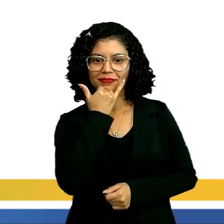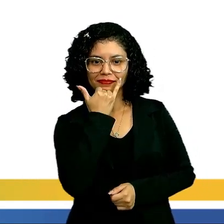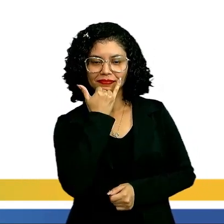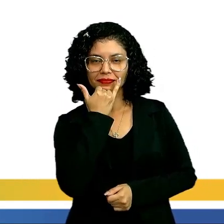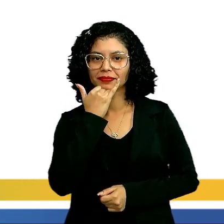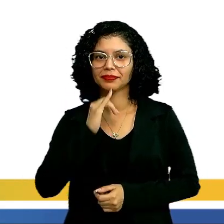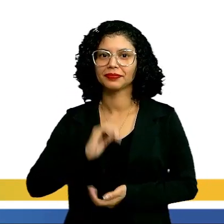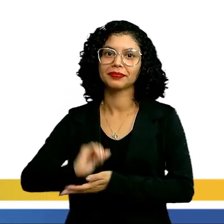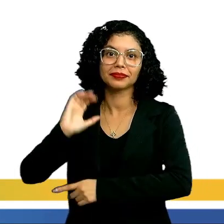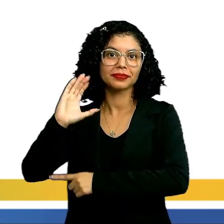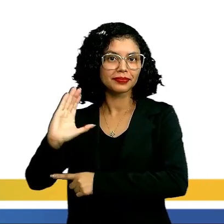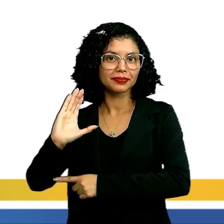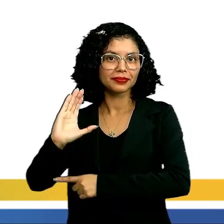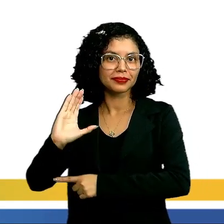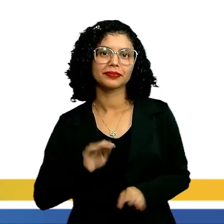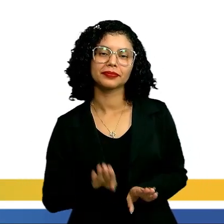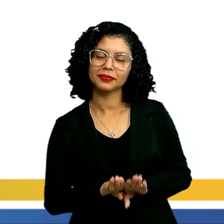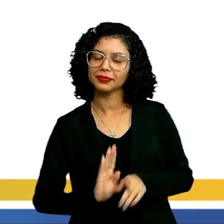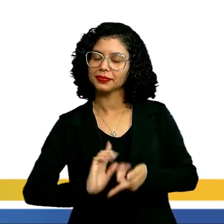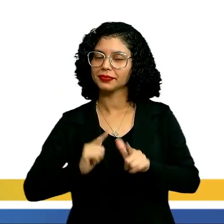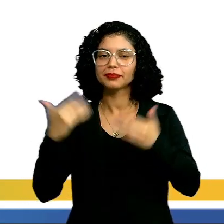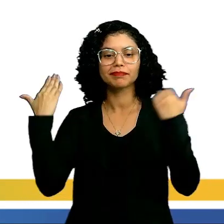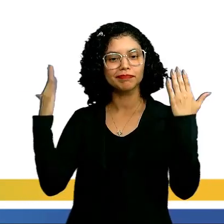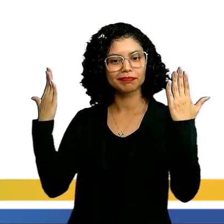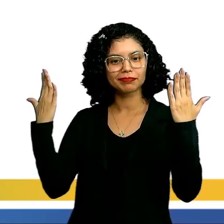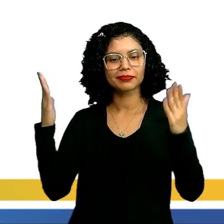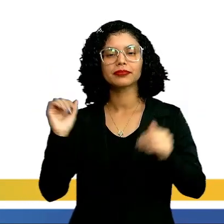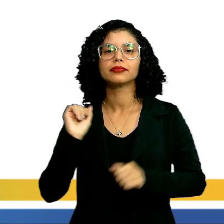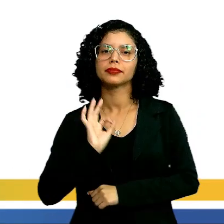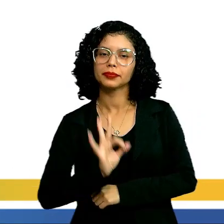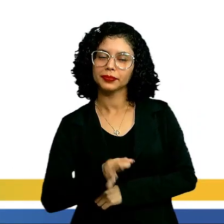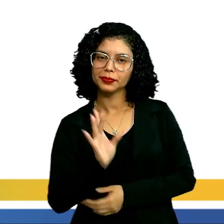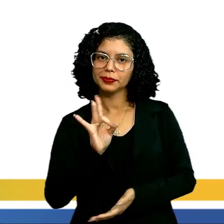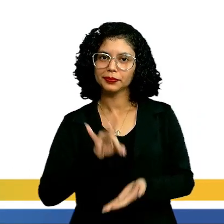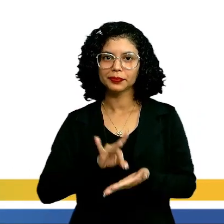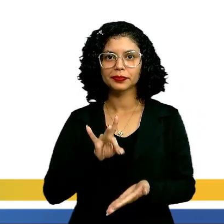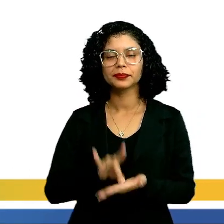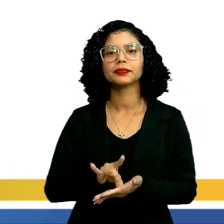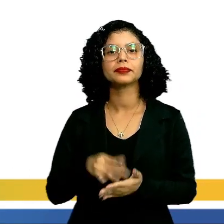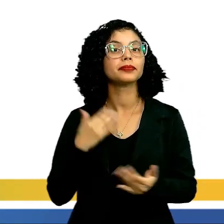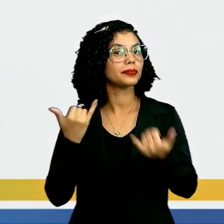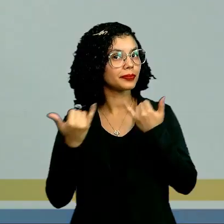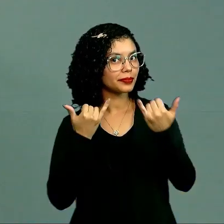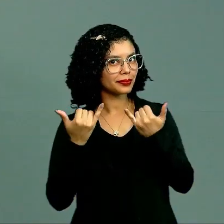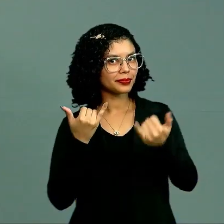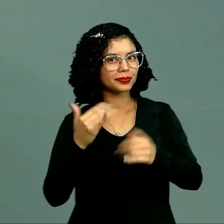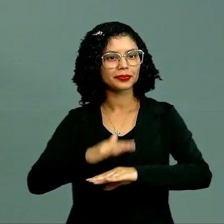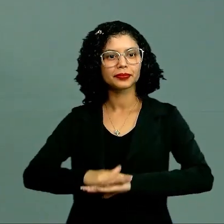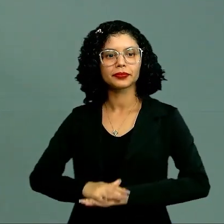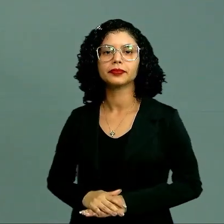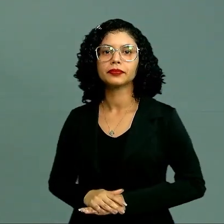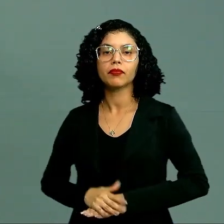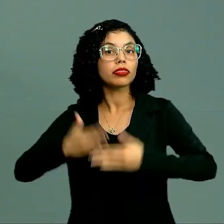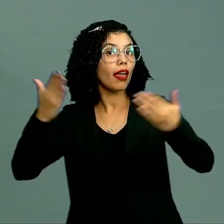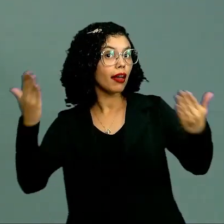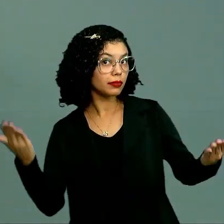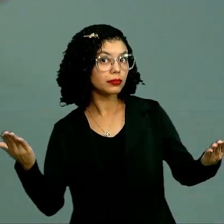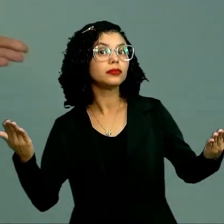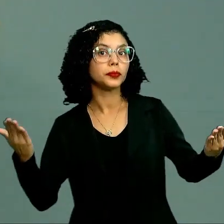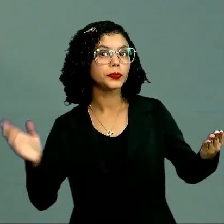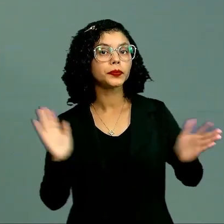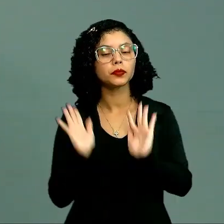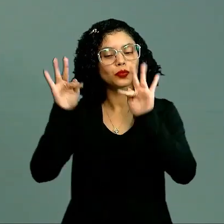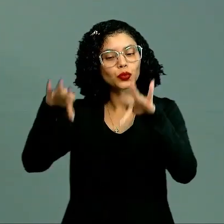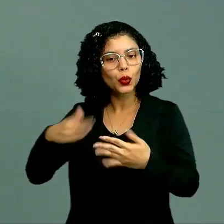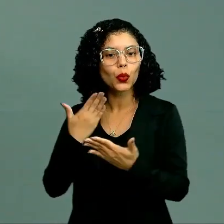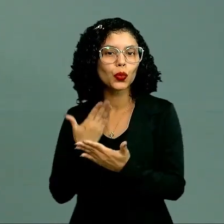Perdão, parabéns para quem marcou a letra C. É o mundo árabe mesmo, local em que há um programa. E é isso, gente. A nossa